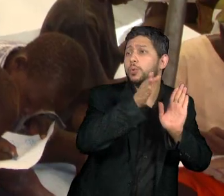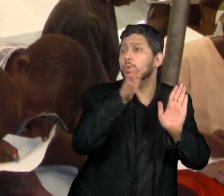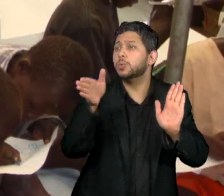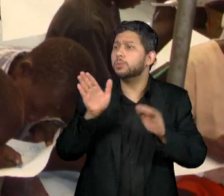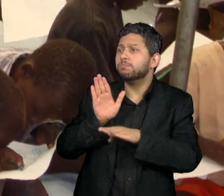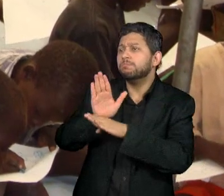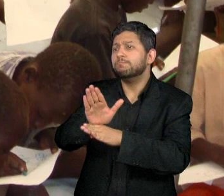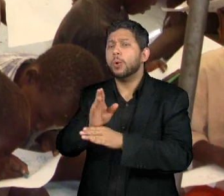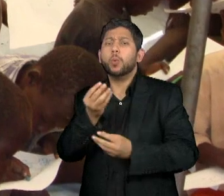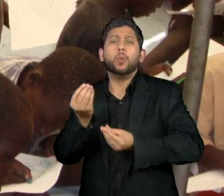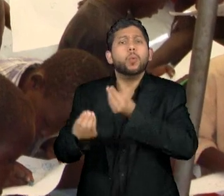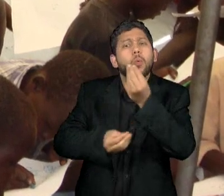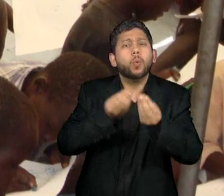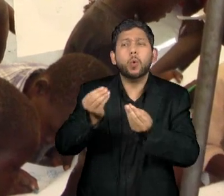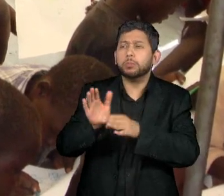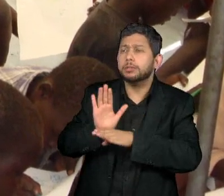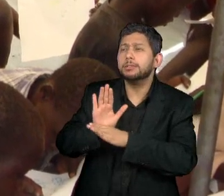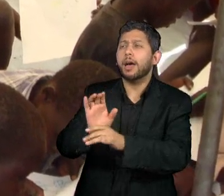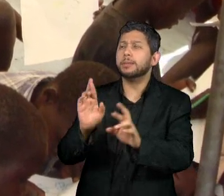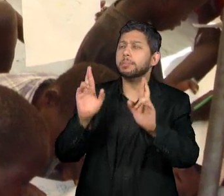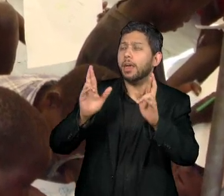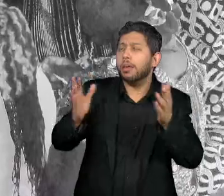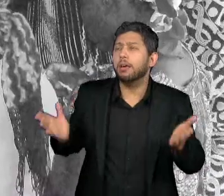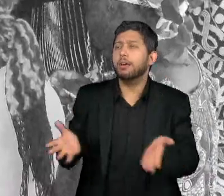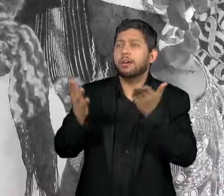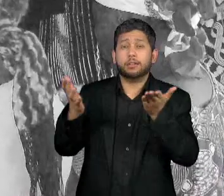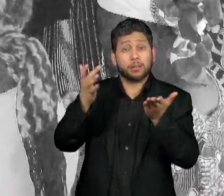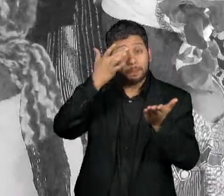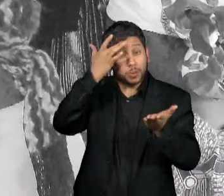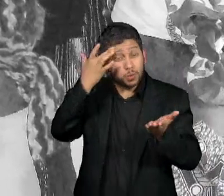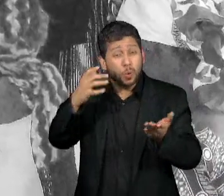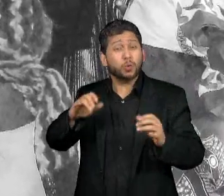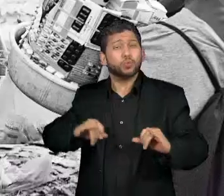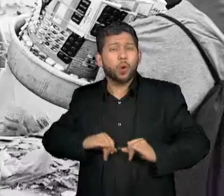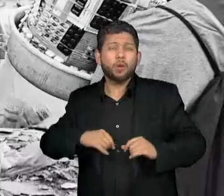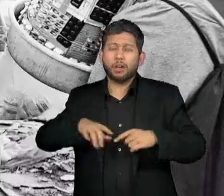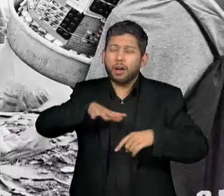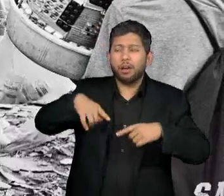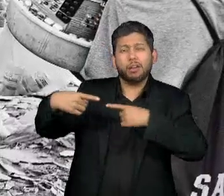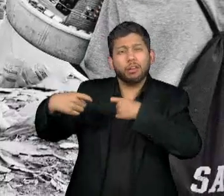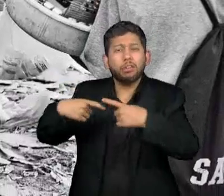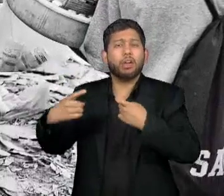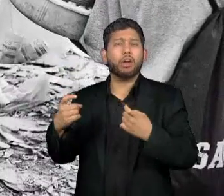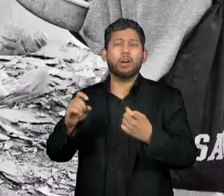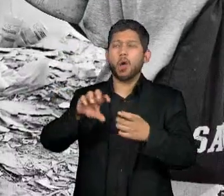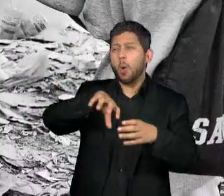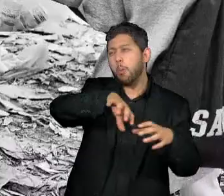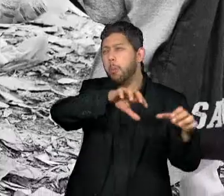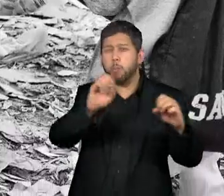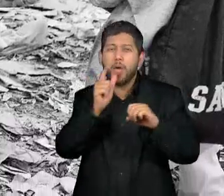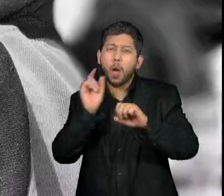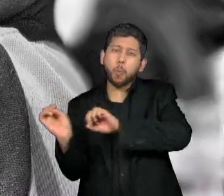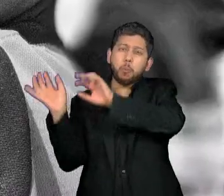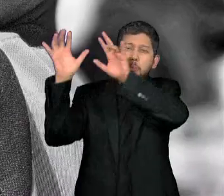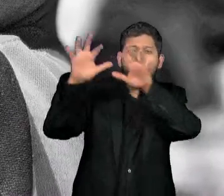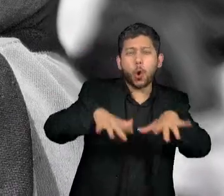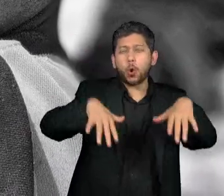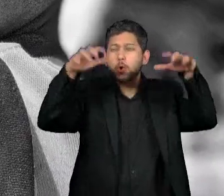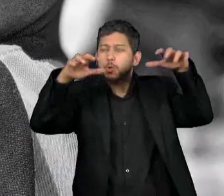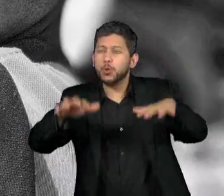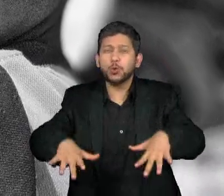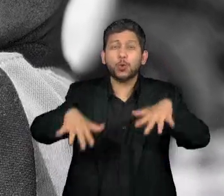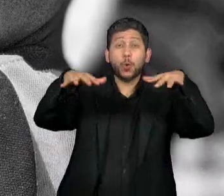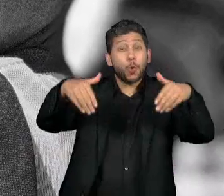pelo mundo para levar esperança às vítimas de conflitos armados, tragédias, desastres naturais